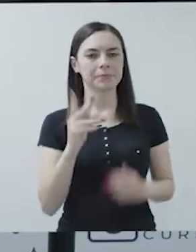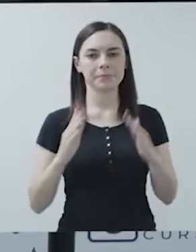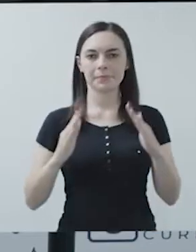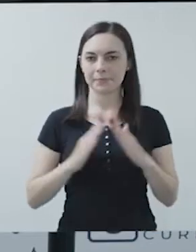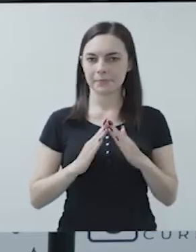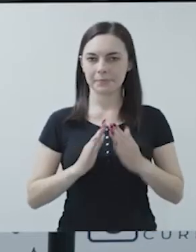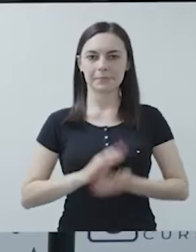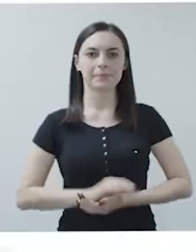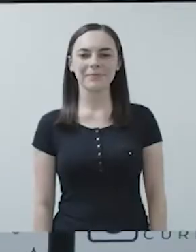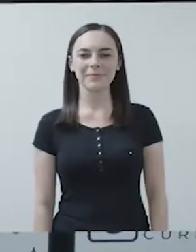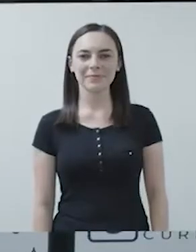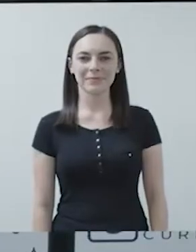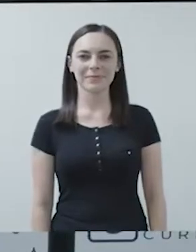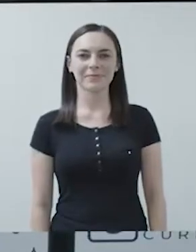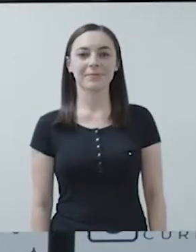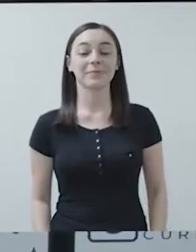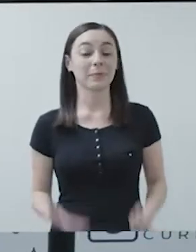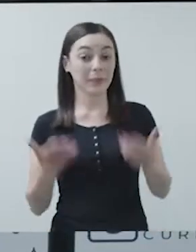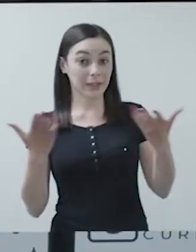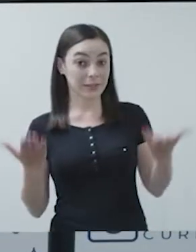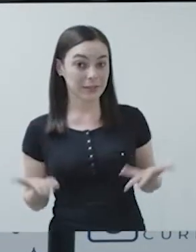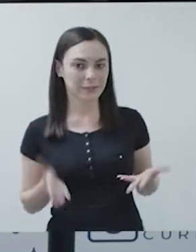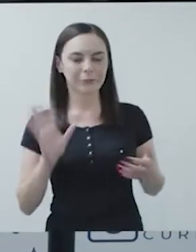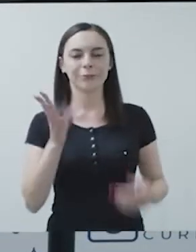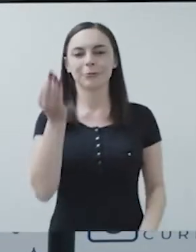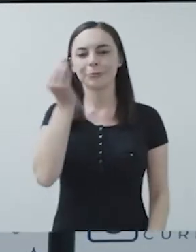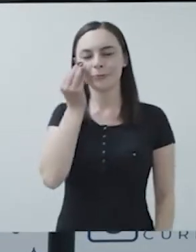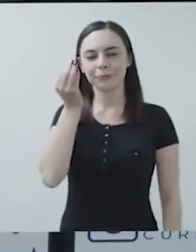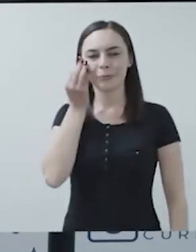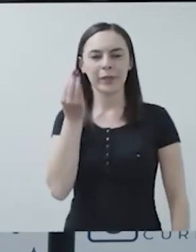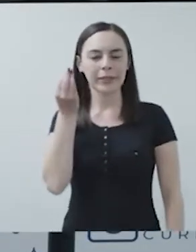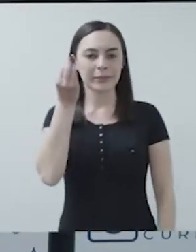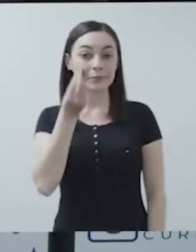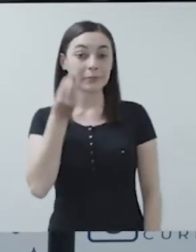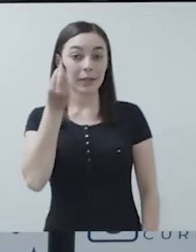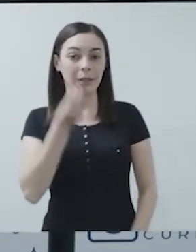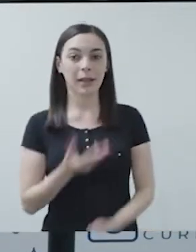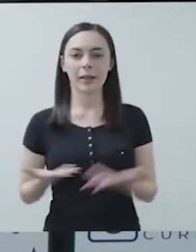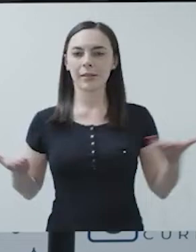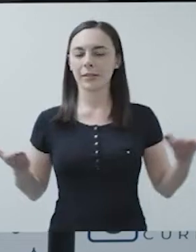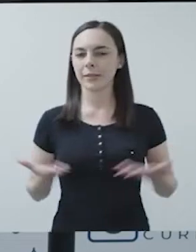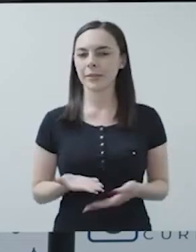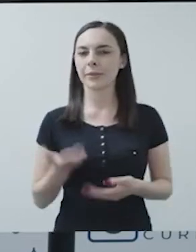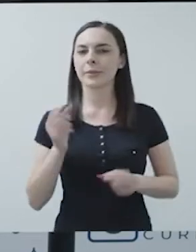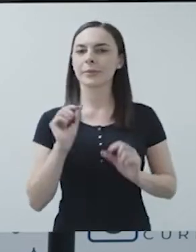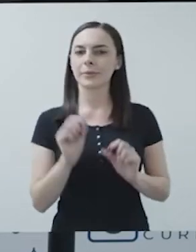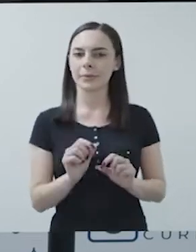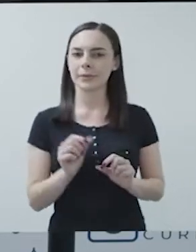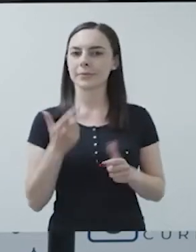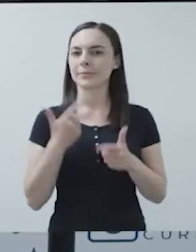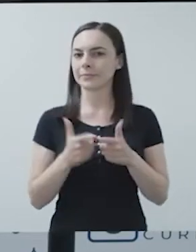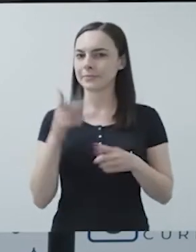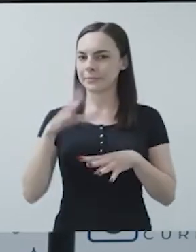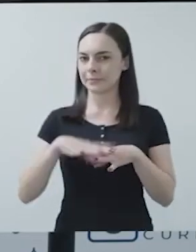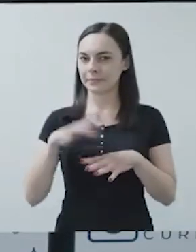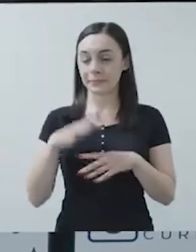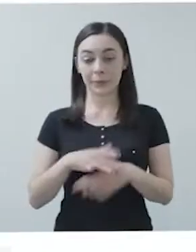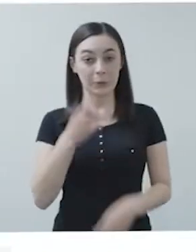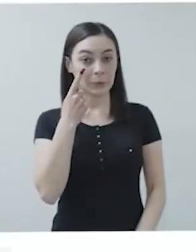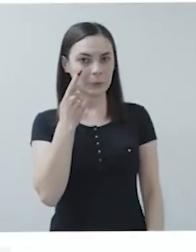casa. Então, depois das nossas experiências, agora vamos para mais um problema. Olha